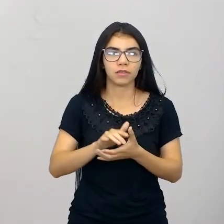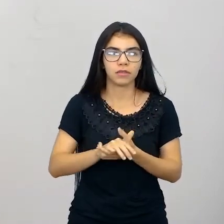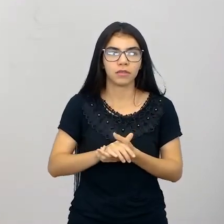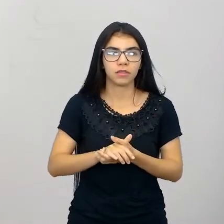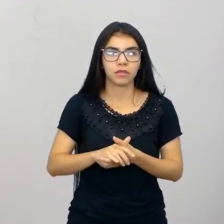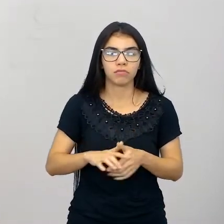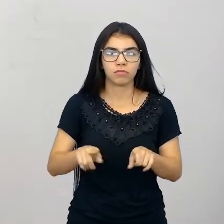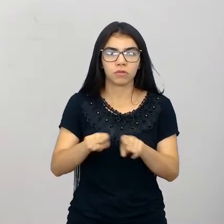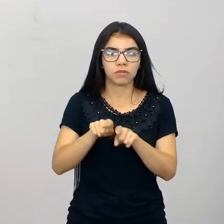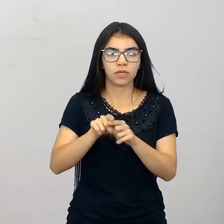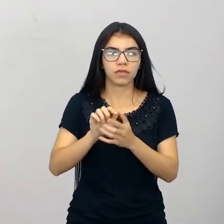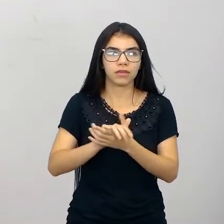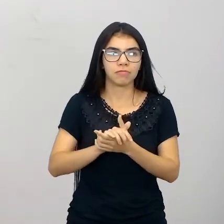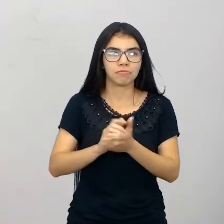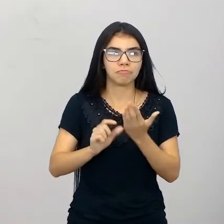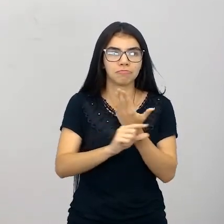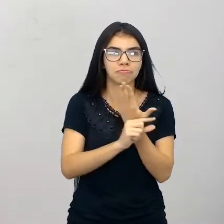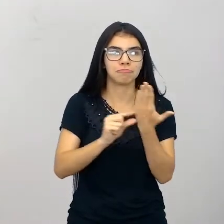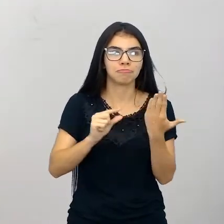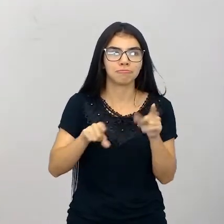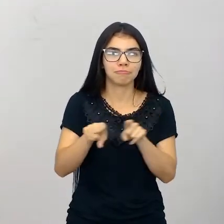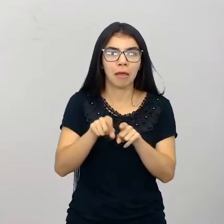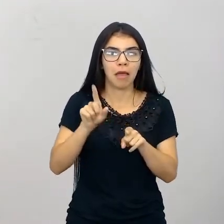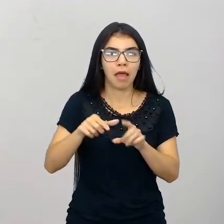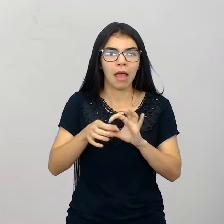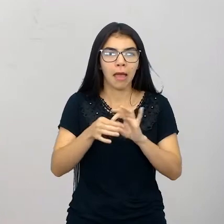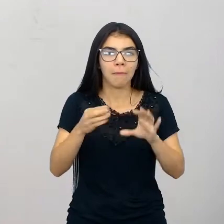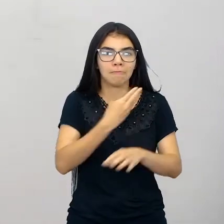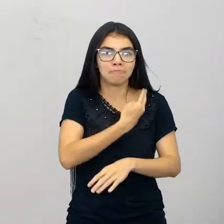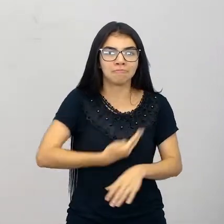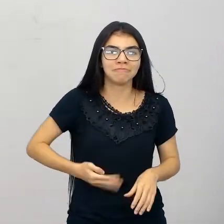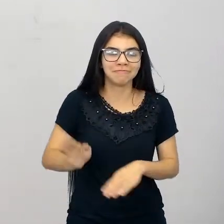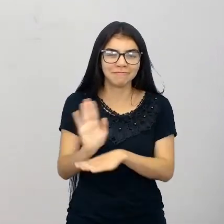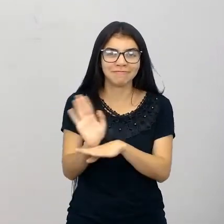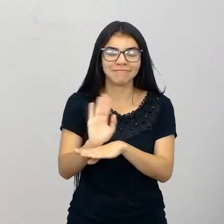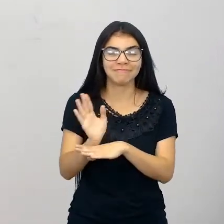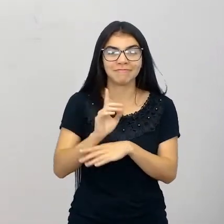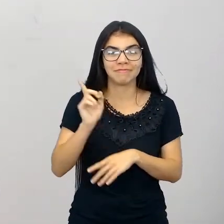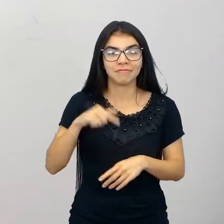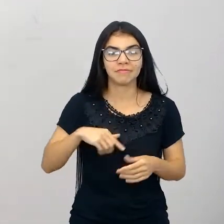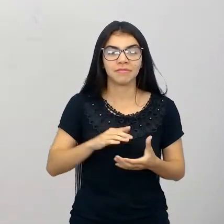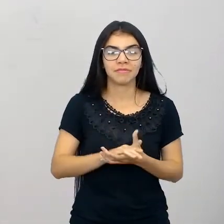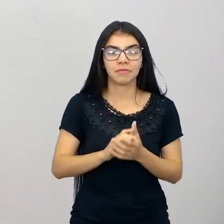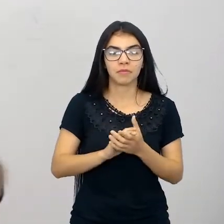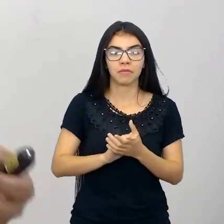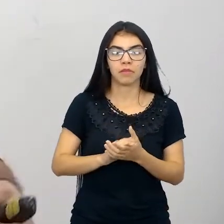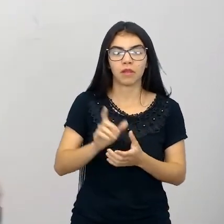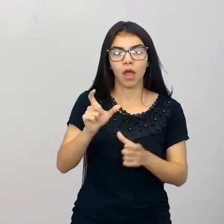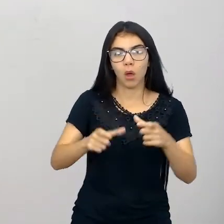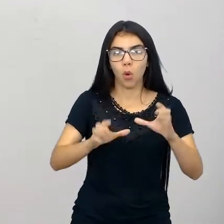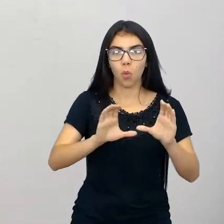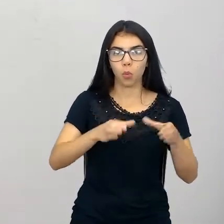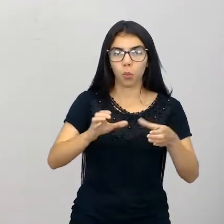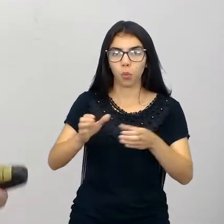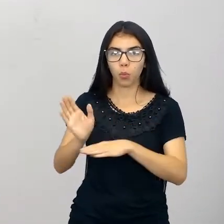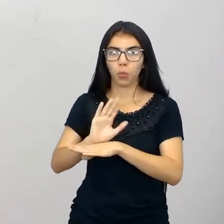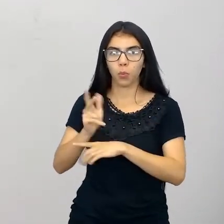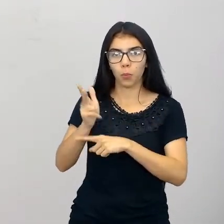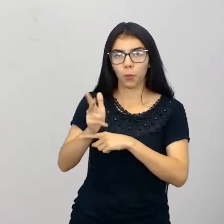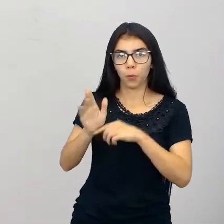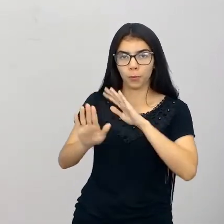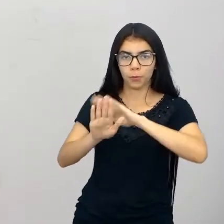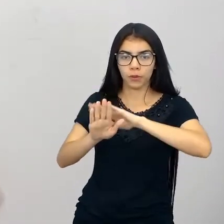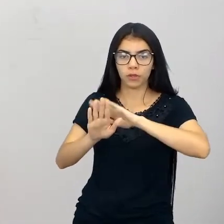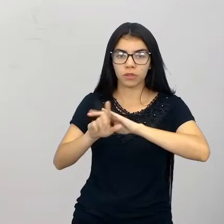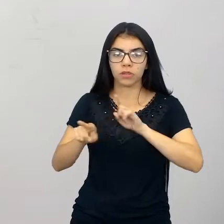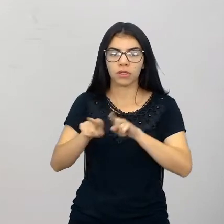bisneto do autor, ou está em domínio público. O cinema envolve muitas produtoras, dinheiro, donos. O